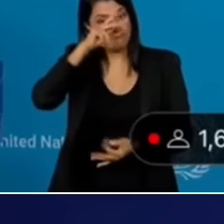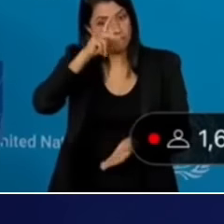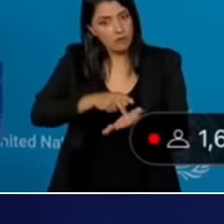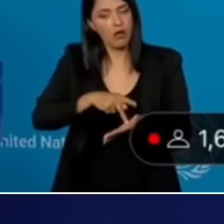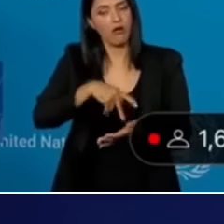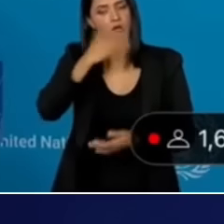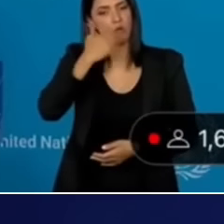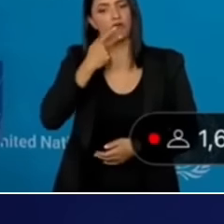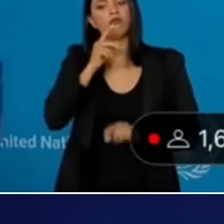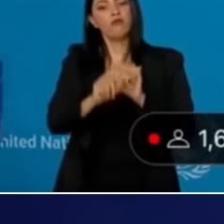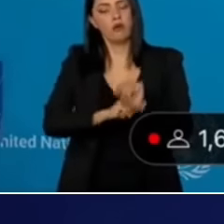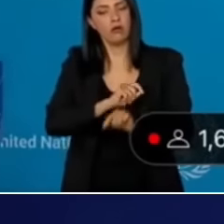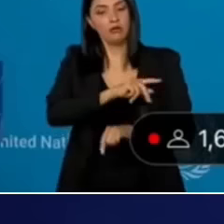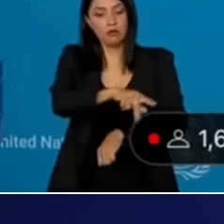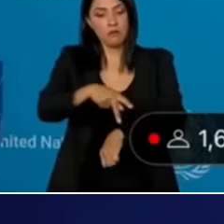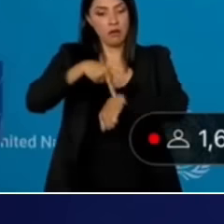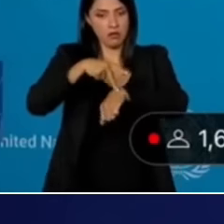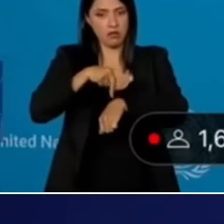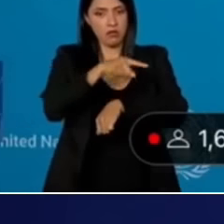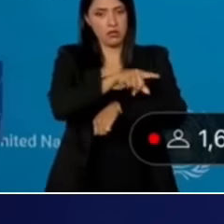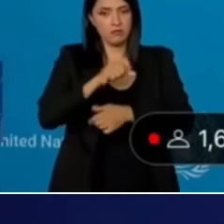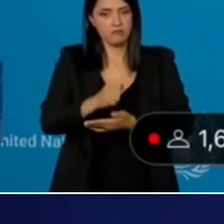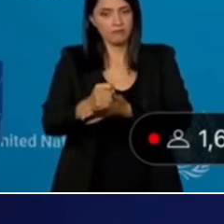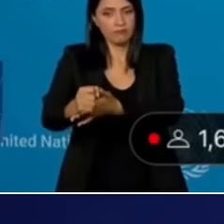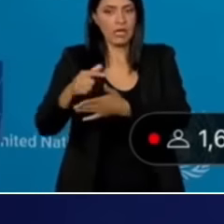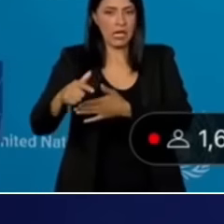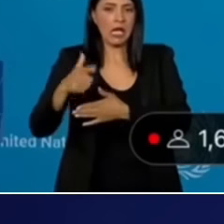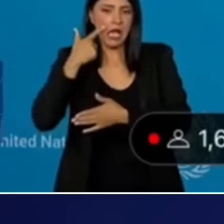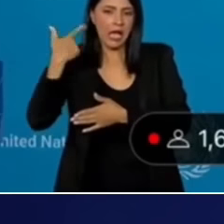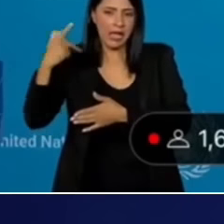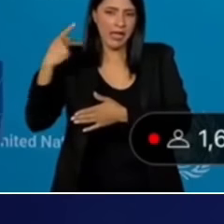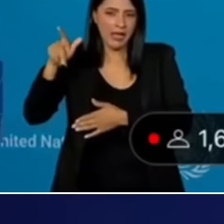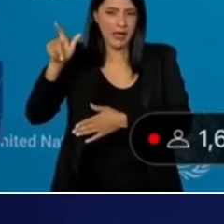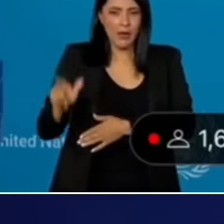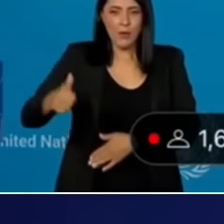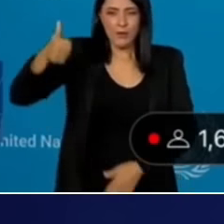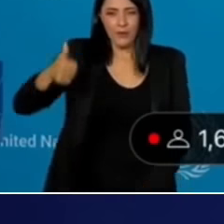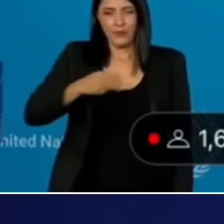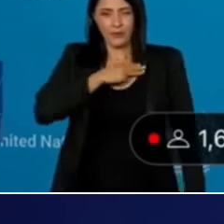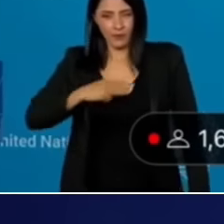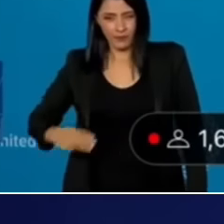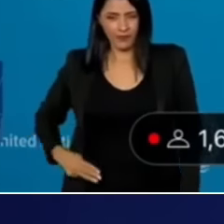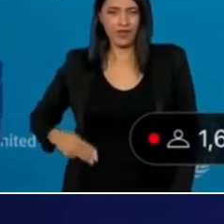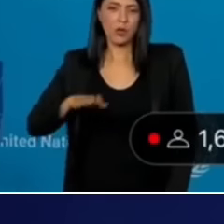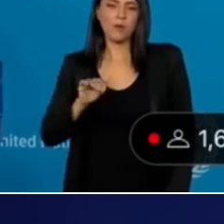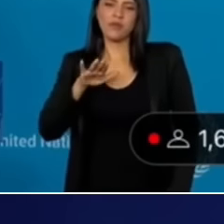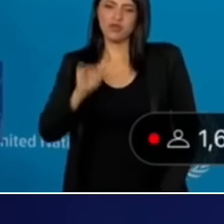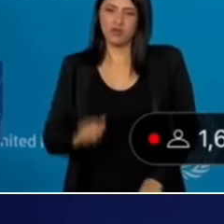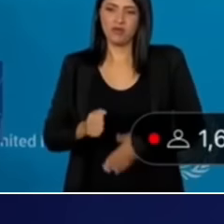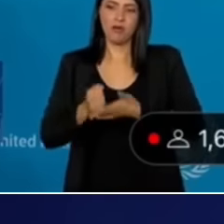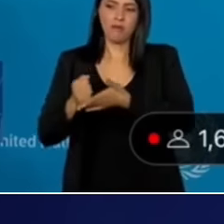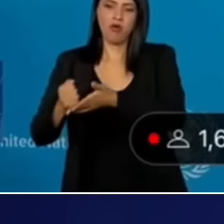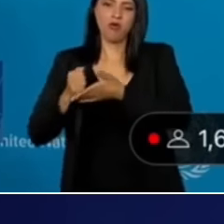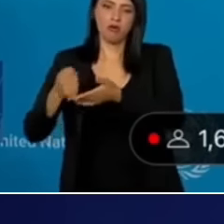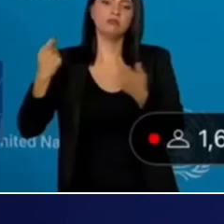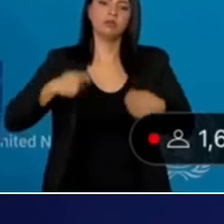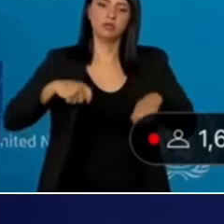países que dão sustentação aos discurso do primeiro ministro nanaho precisam